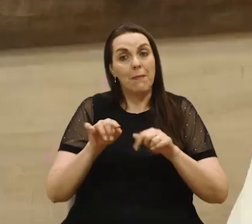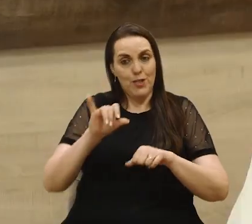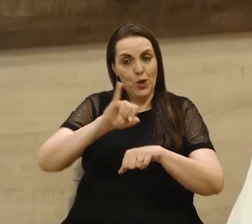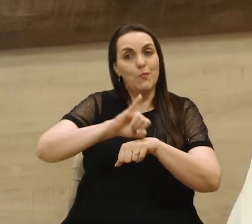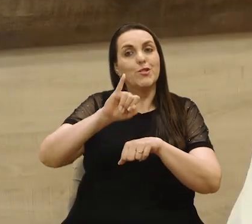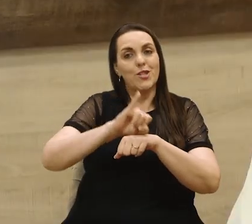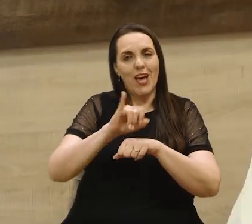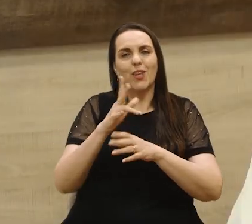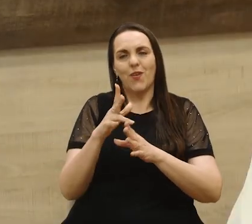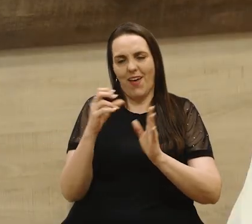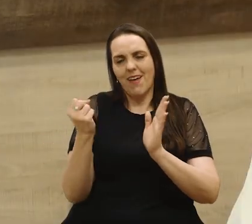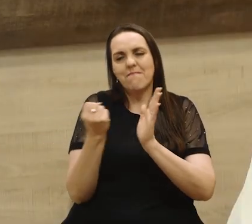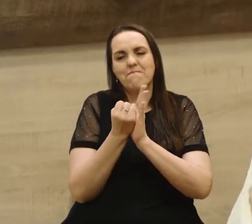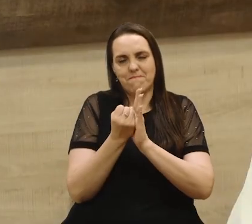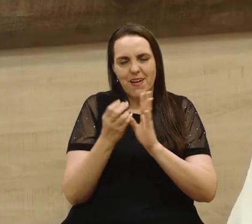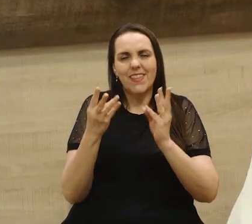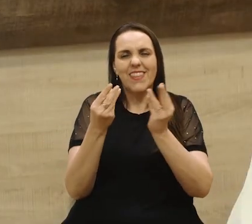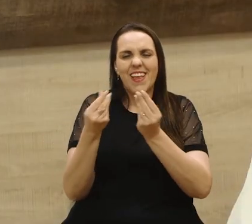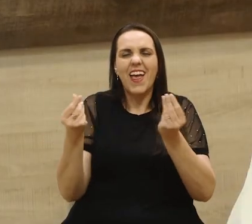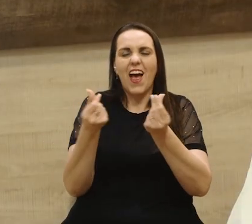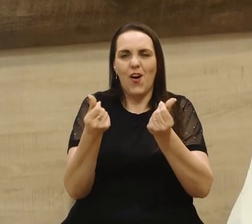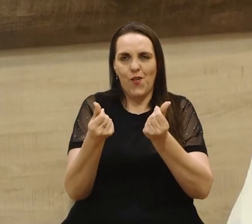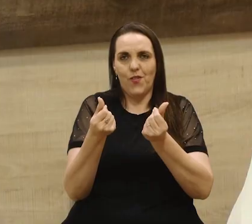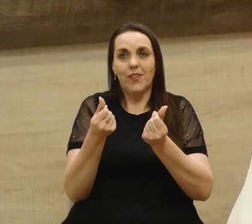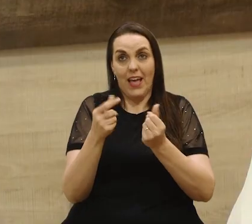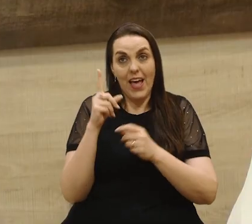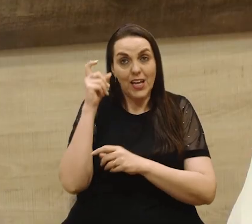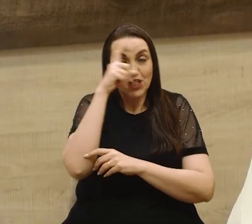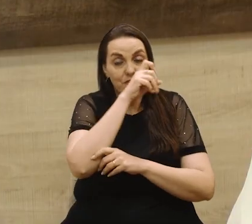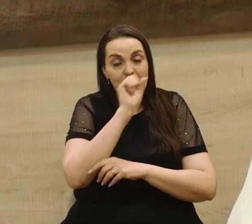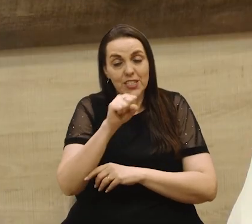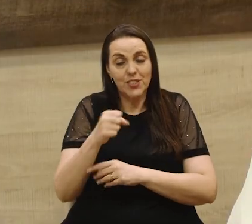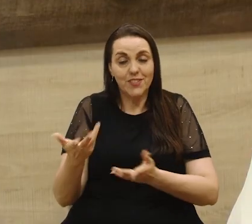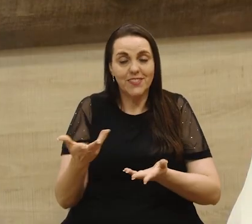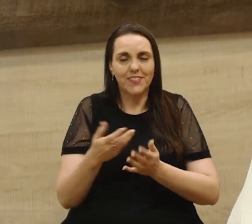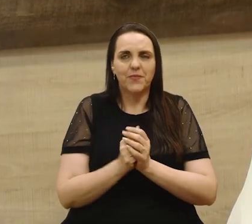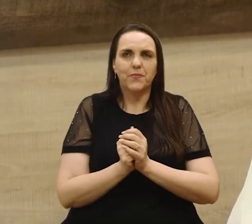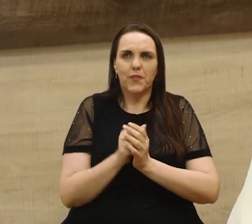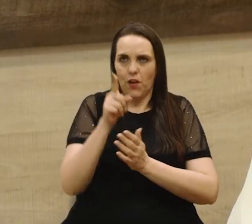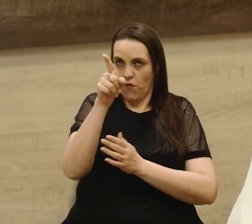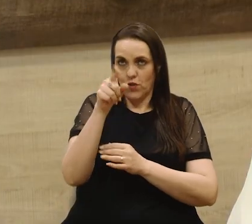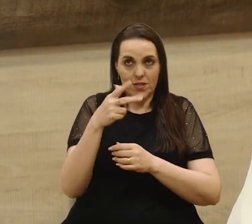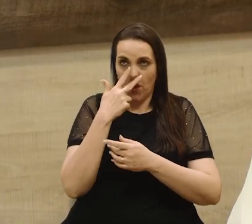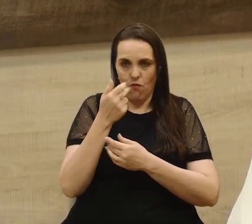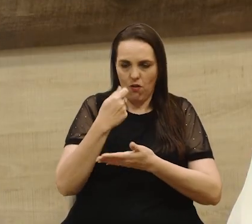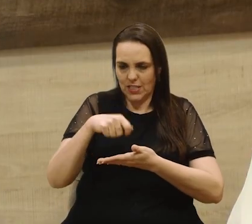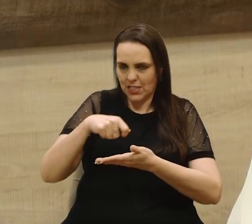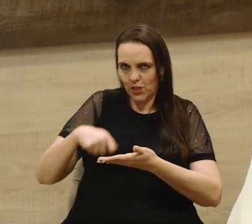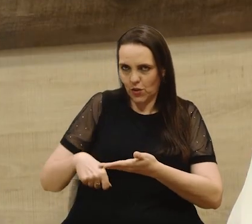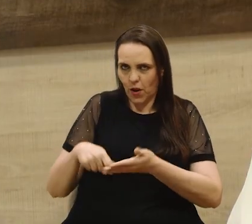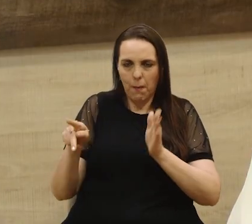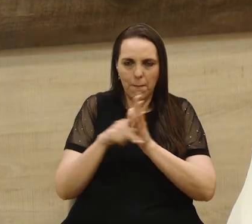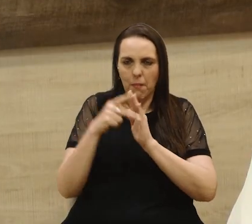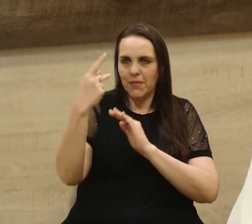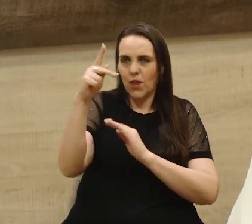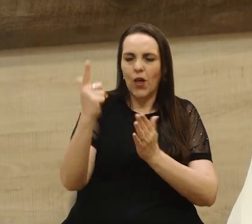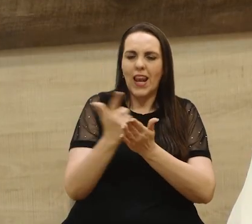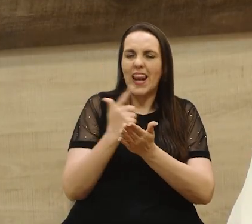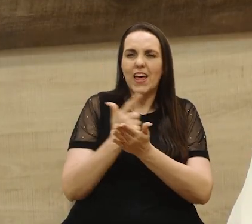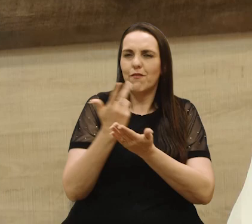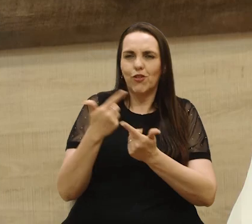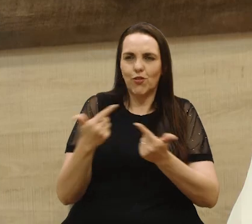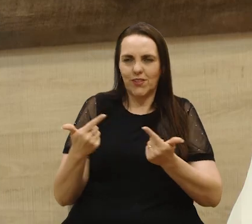ele materializa. É o simbólico. Alguma coisa. Por isso que é difícil. Seria como, sei lá, tu como escritora não ter teus próprios